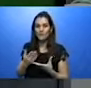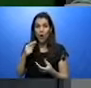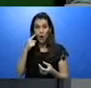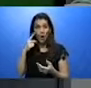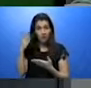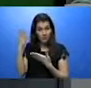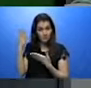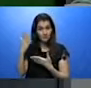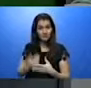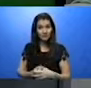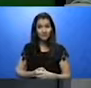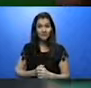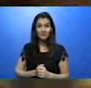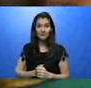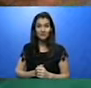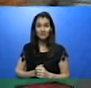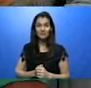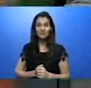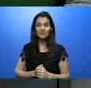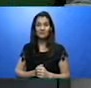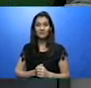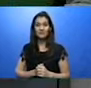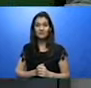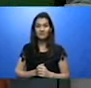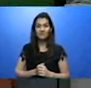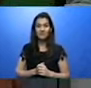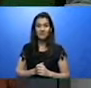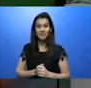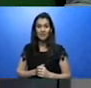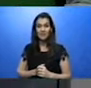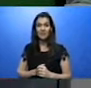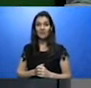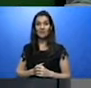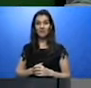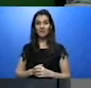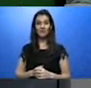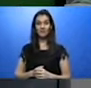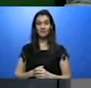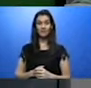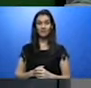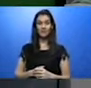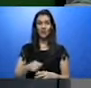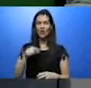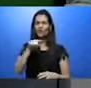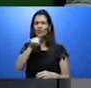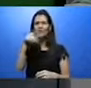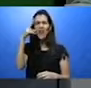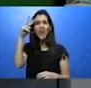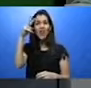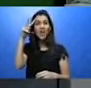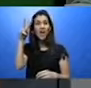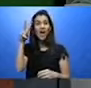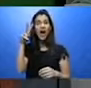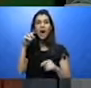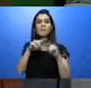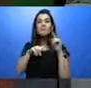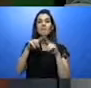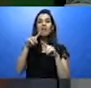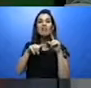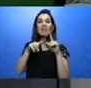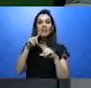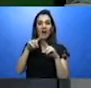vocês. Acompanhem aqui comigo, olha. Vocês se recordam, né, do nosso material dourado,